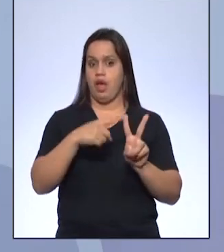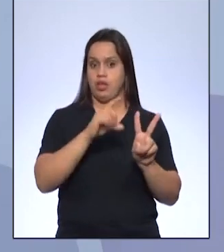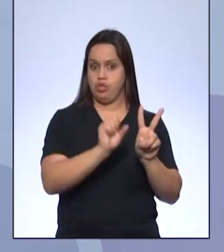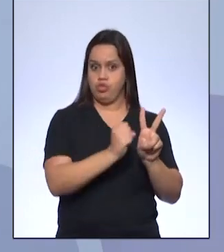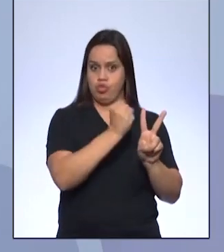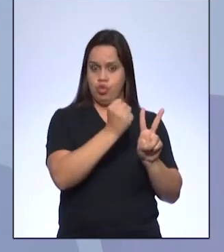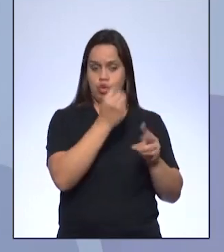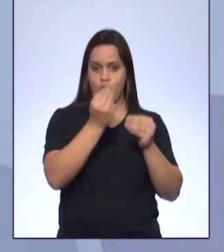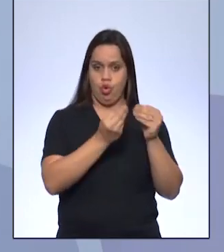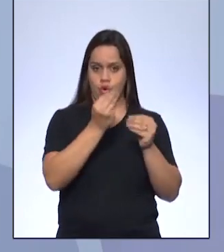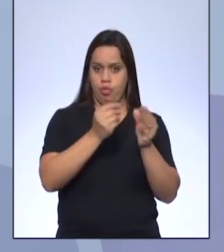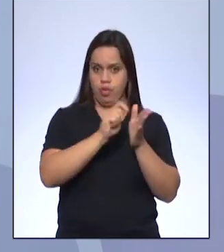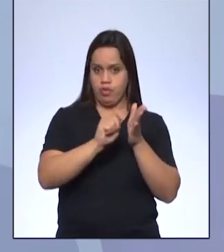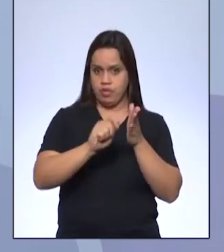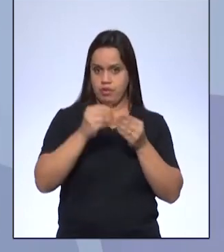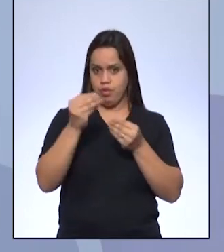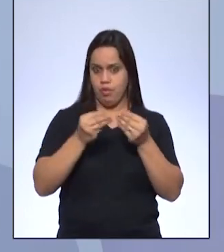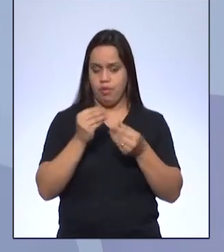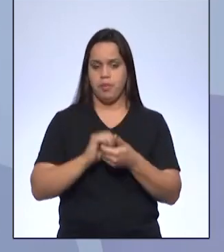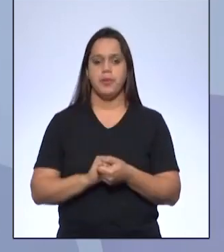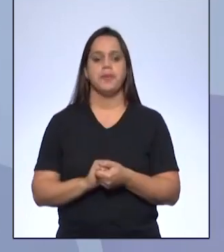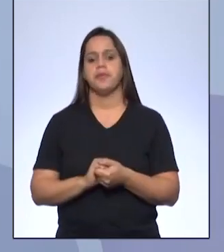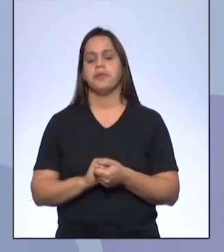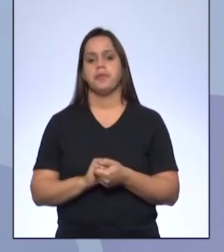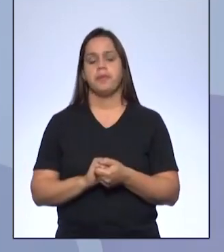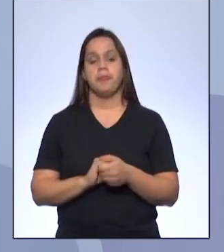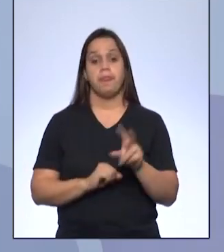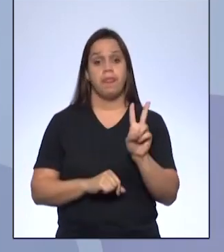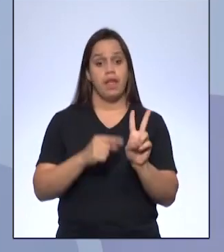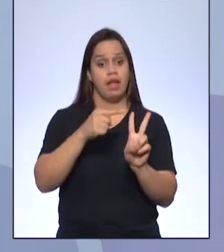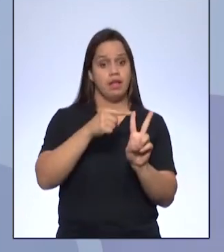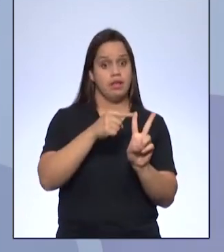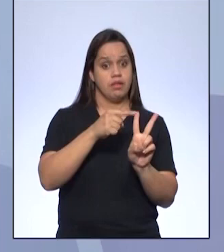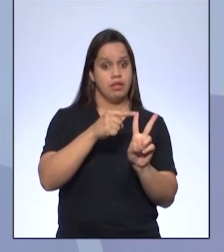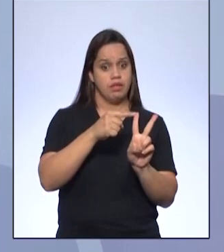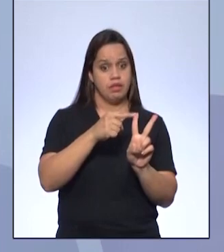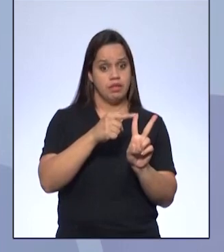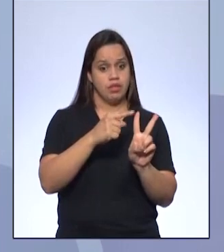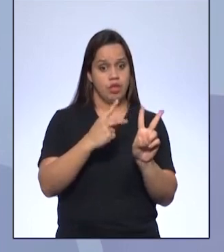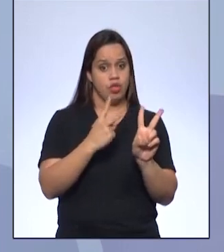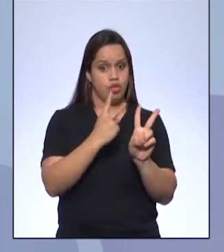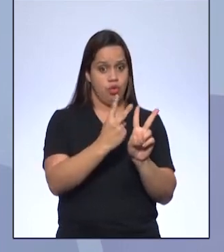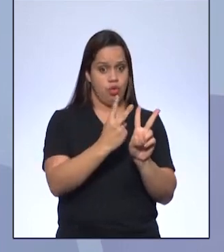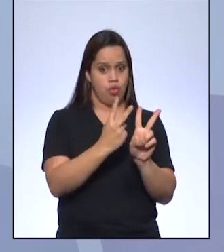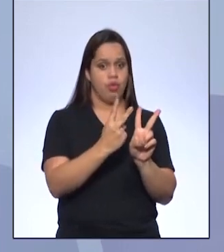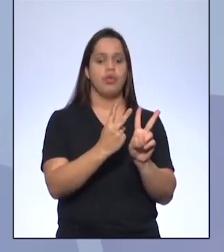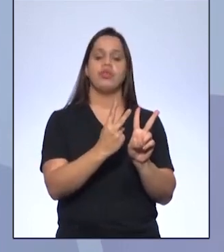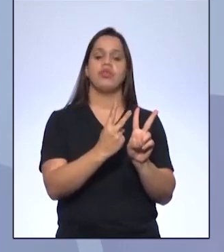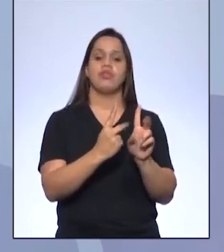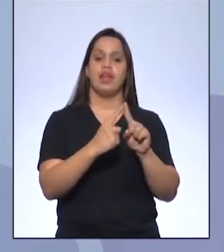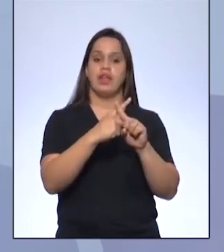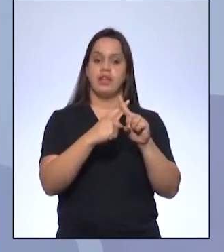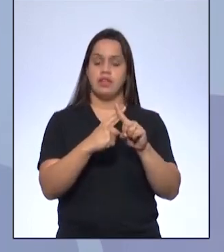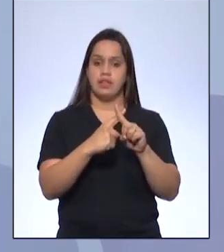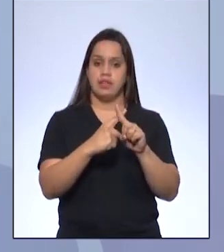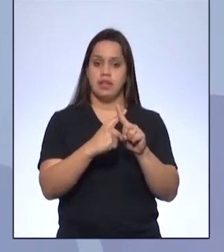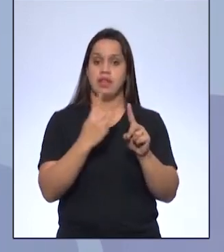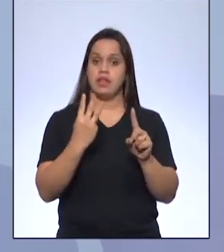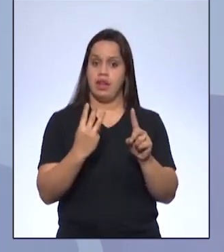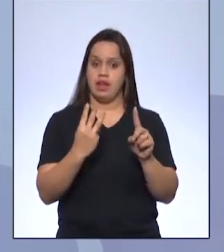então. Como é que eu vou escrever? Como raiz quadrada de 2